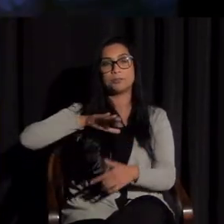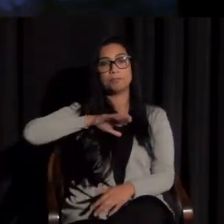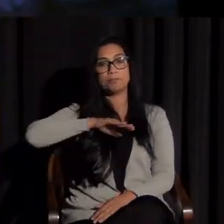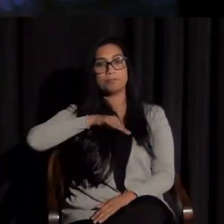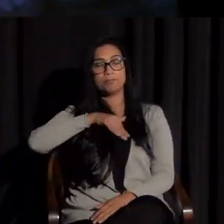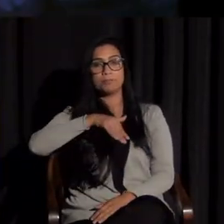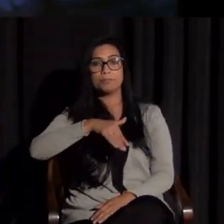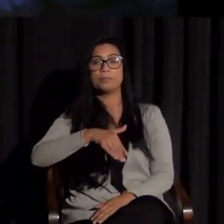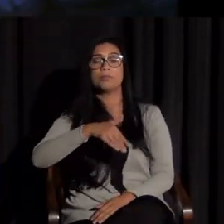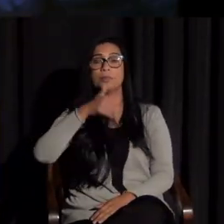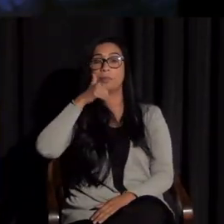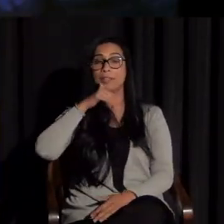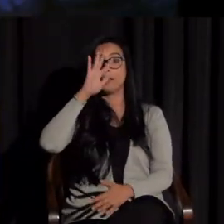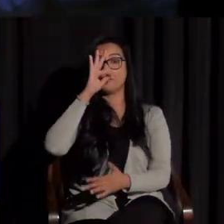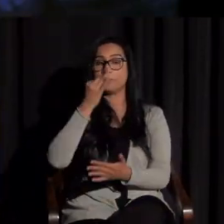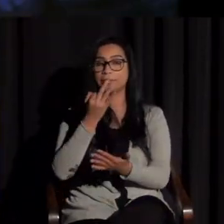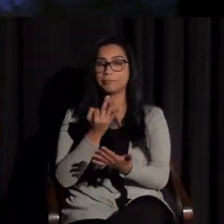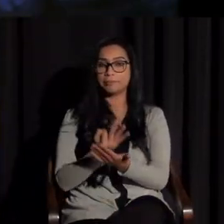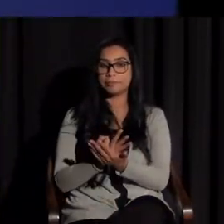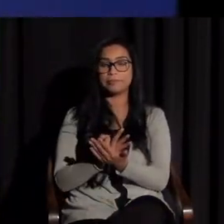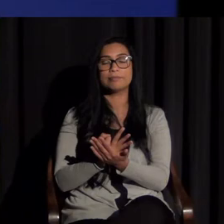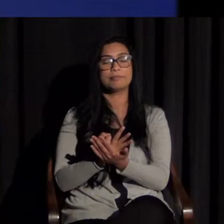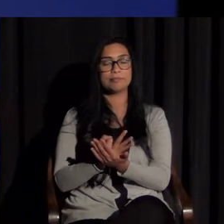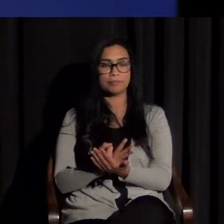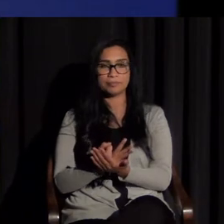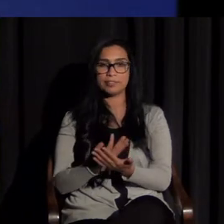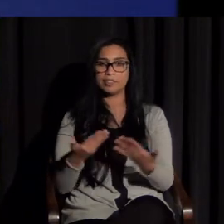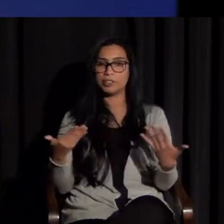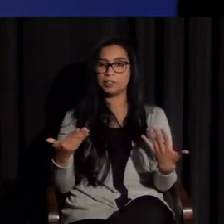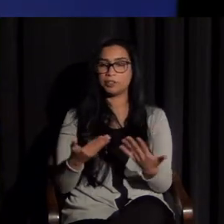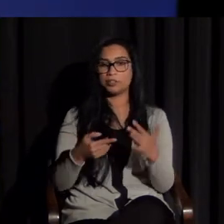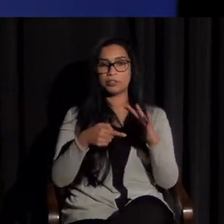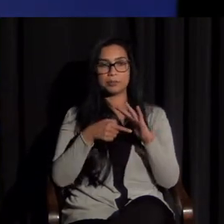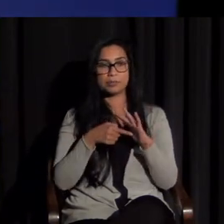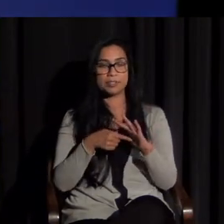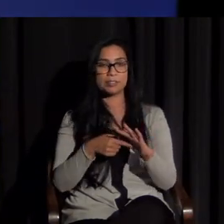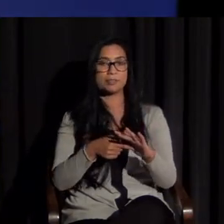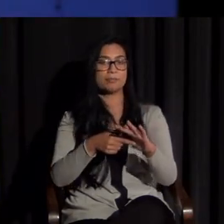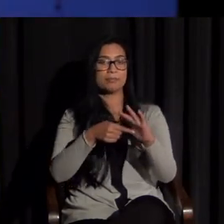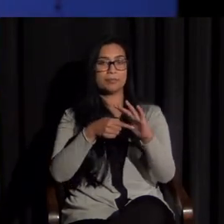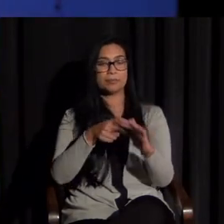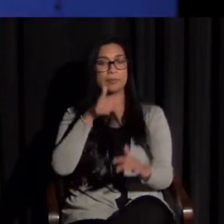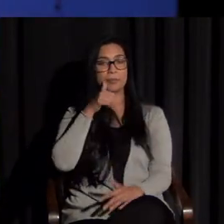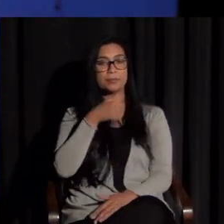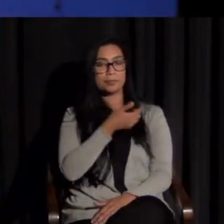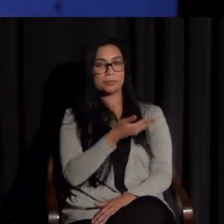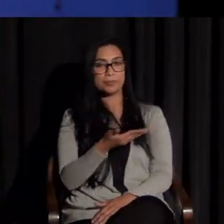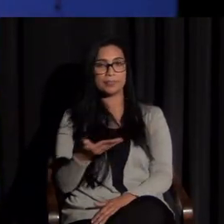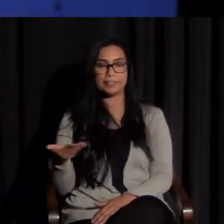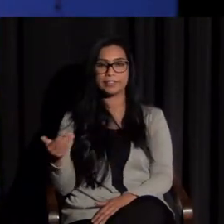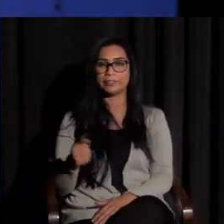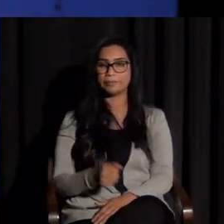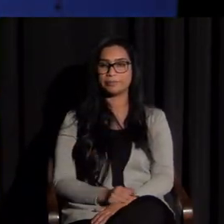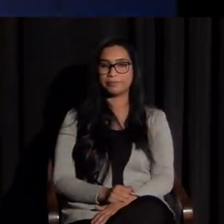coragem, mulher de fé, mas é por isto que eu te apresento estas mulheres.